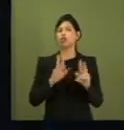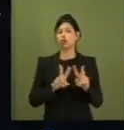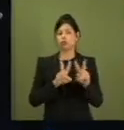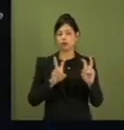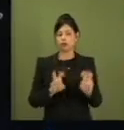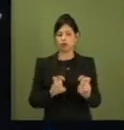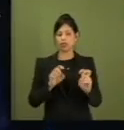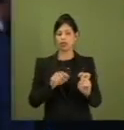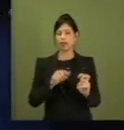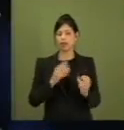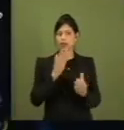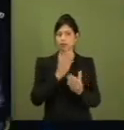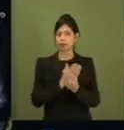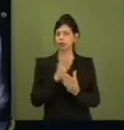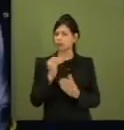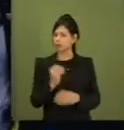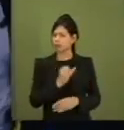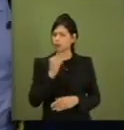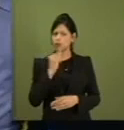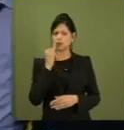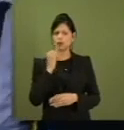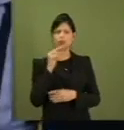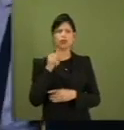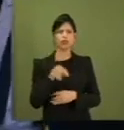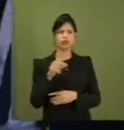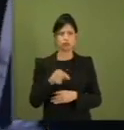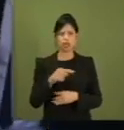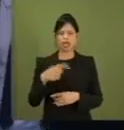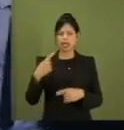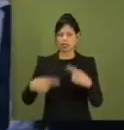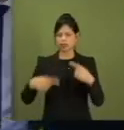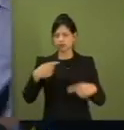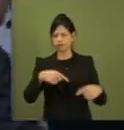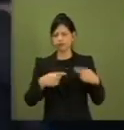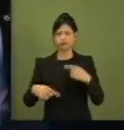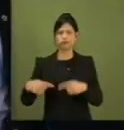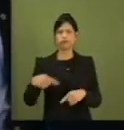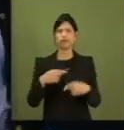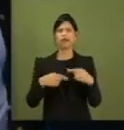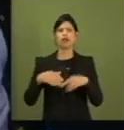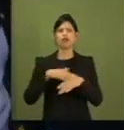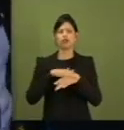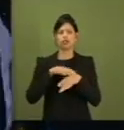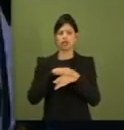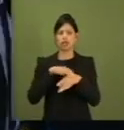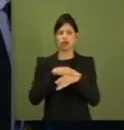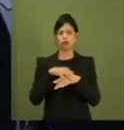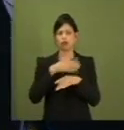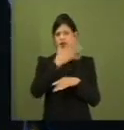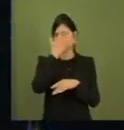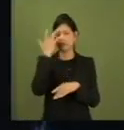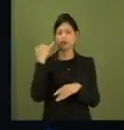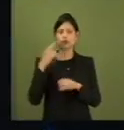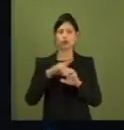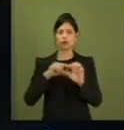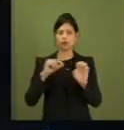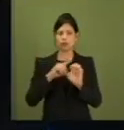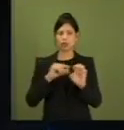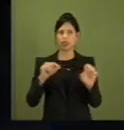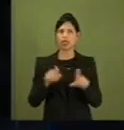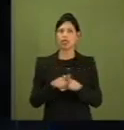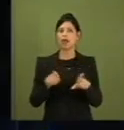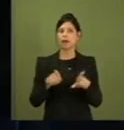da nossa gente, né? Porque ali ele tem diálogo com o empregado e o empregador. E o Marinho mostrou para mim que é um homem de diálogo, de entendimento,